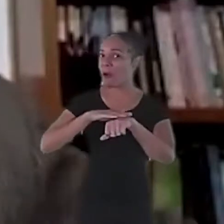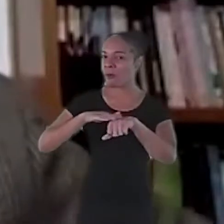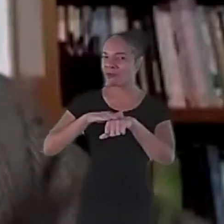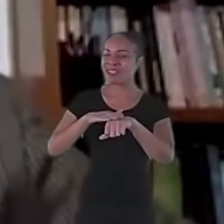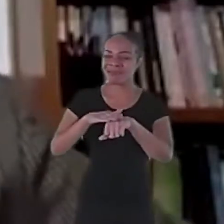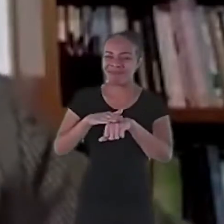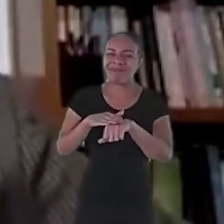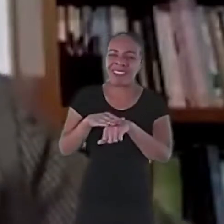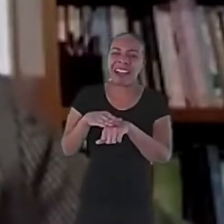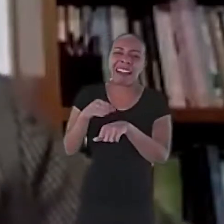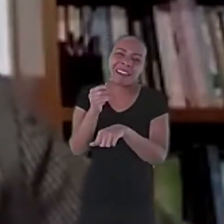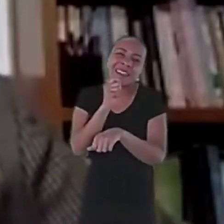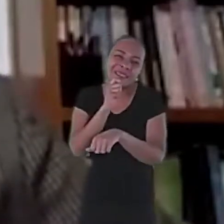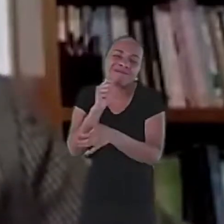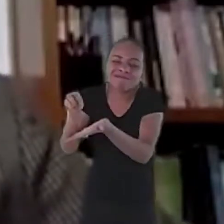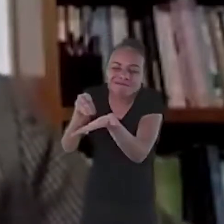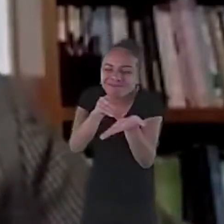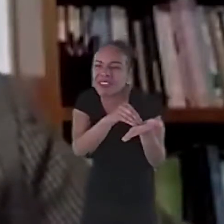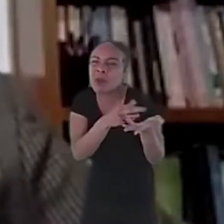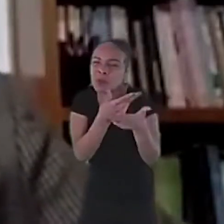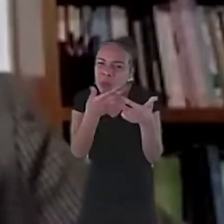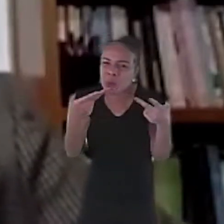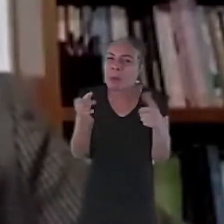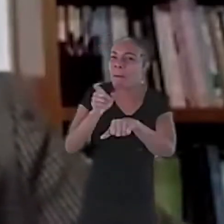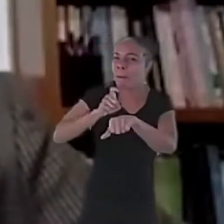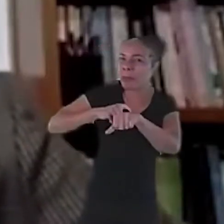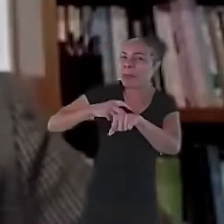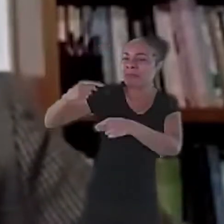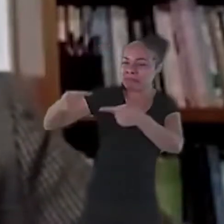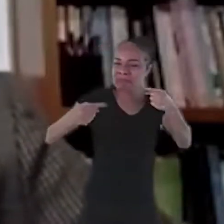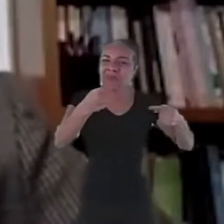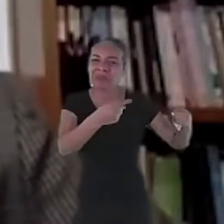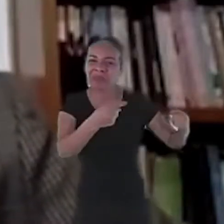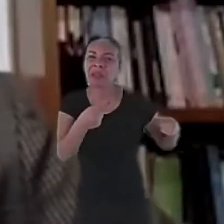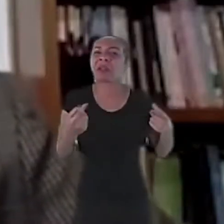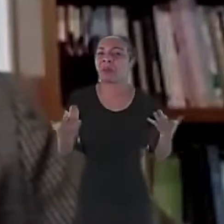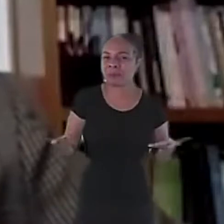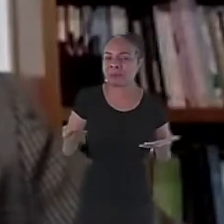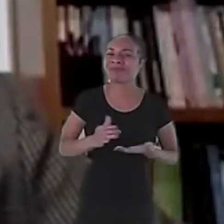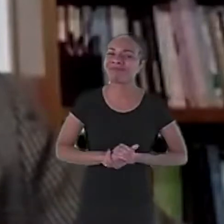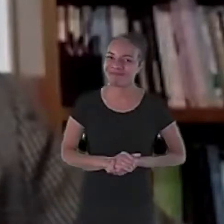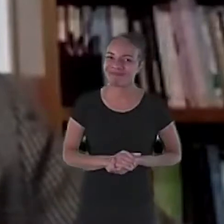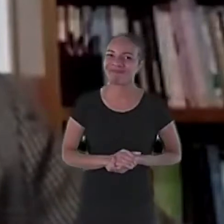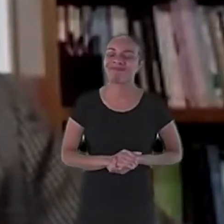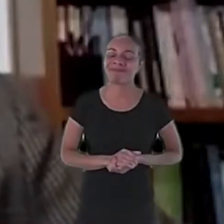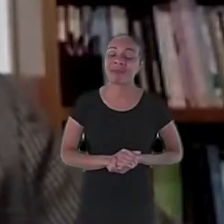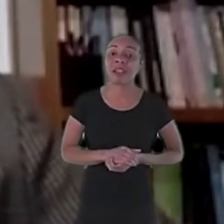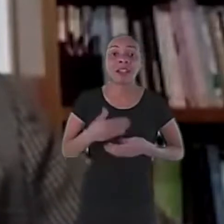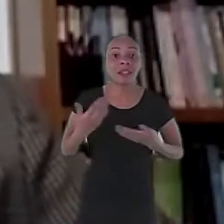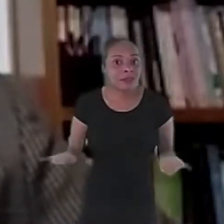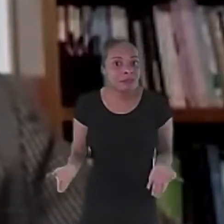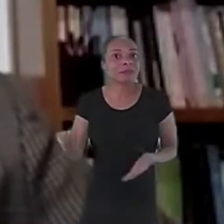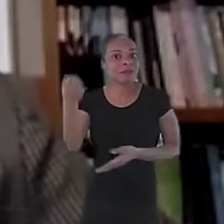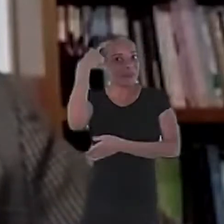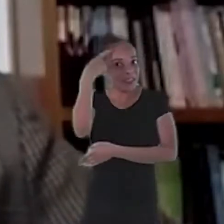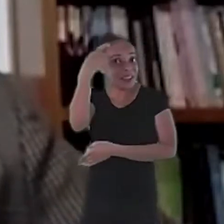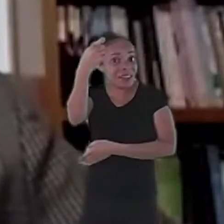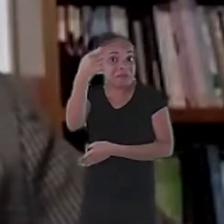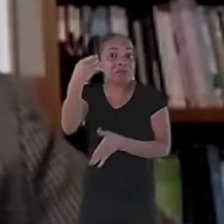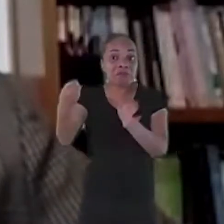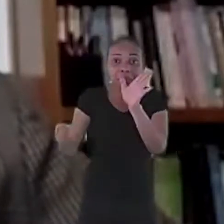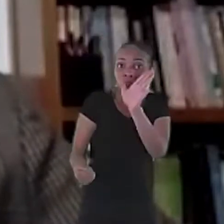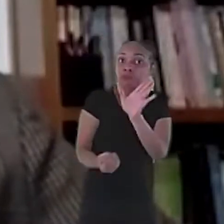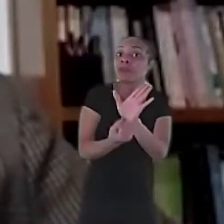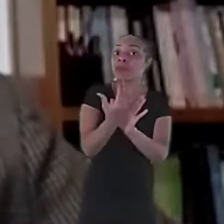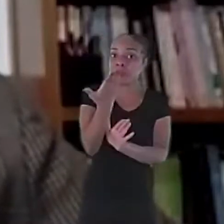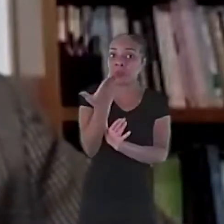empobrecida sobre política. De modo que essa ideia surgiu assim,